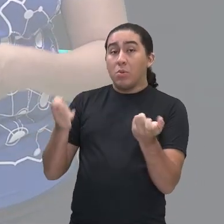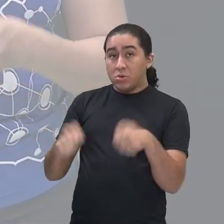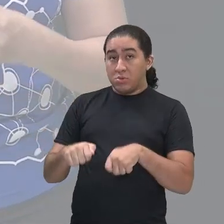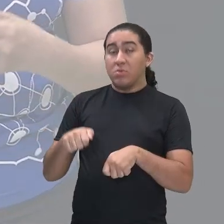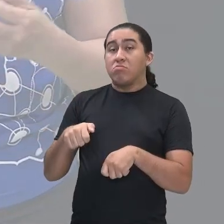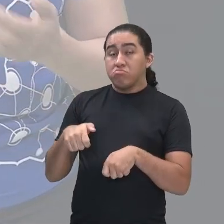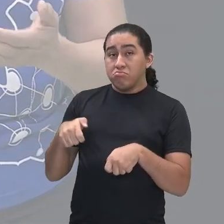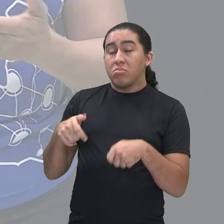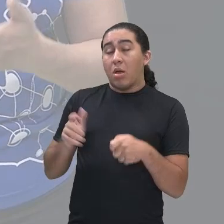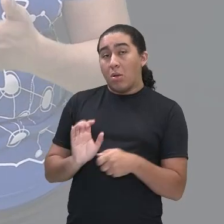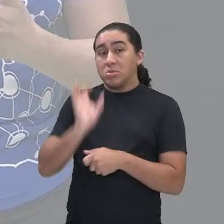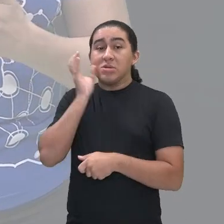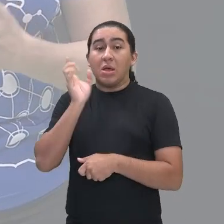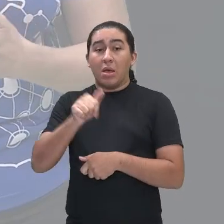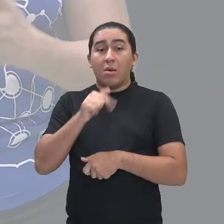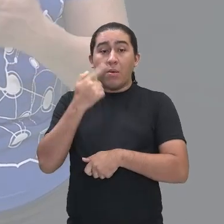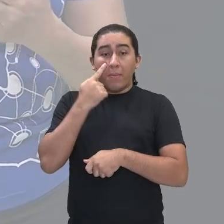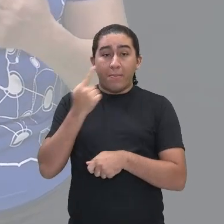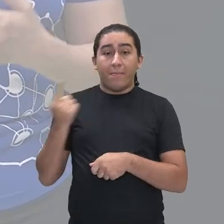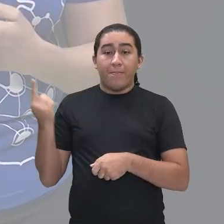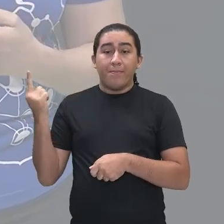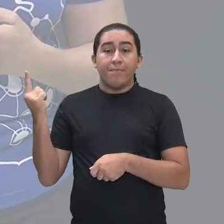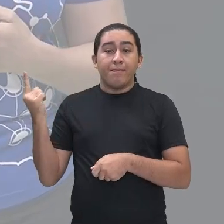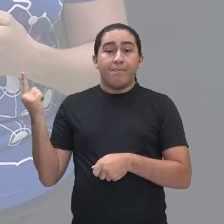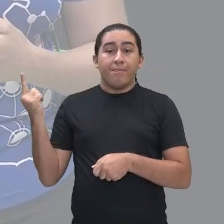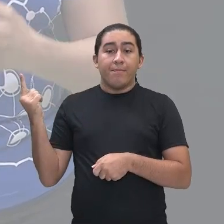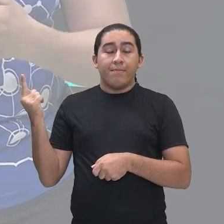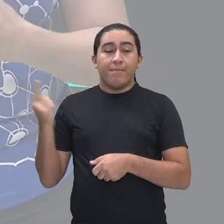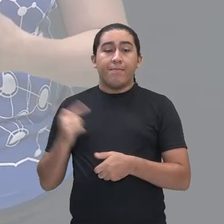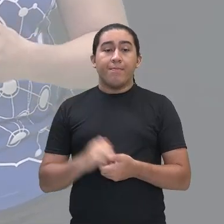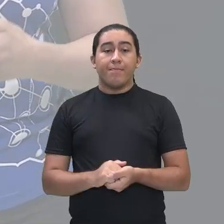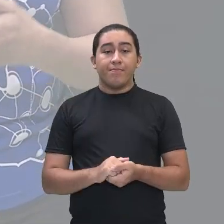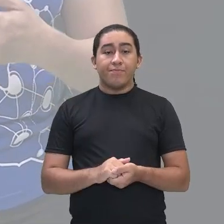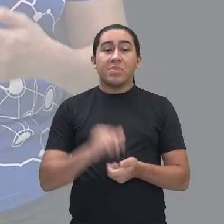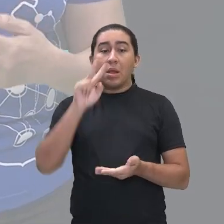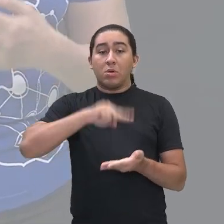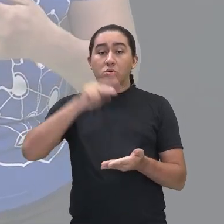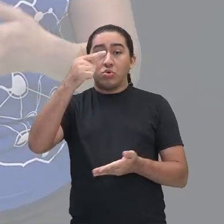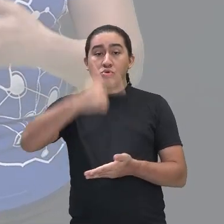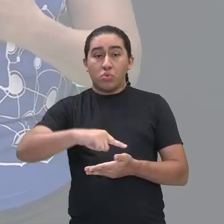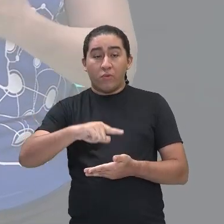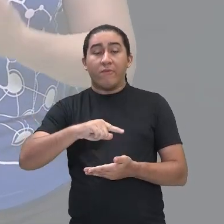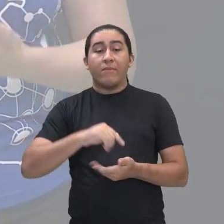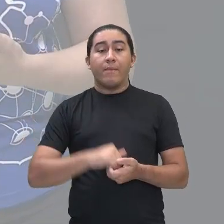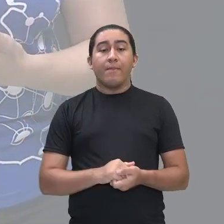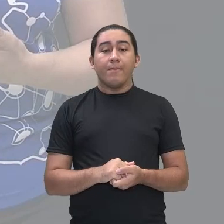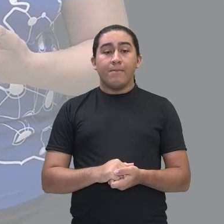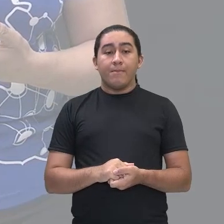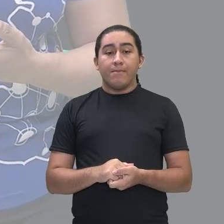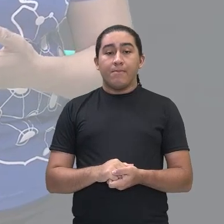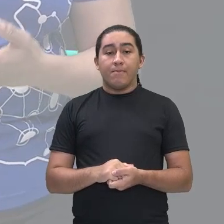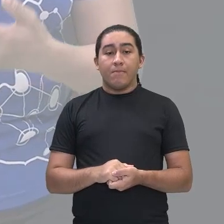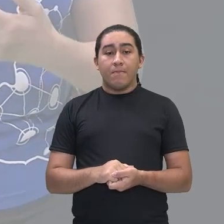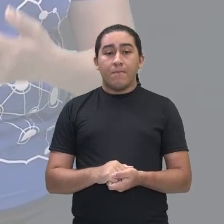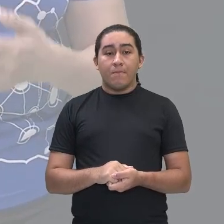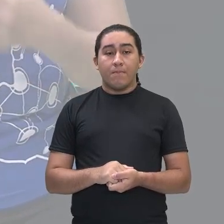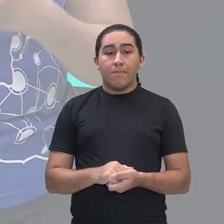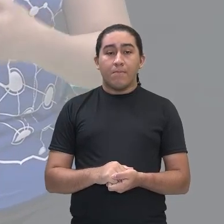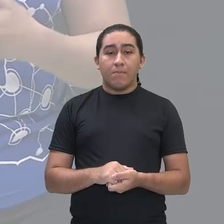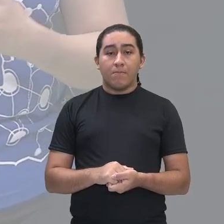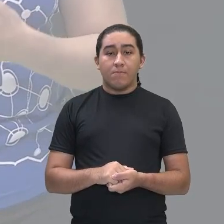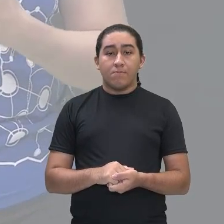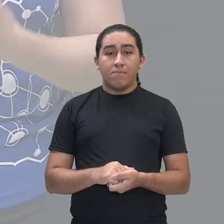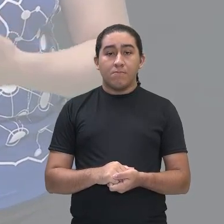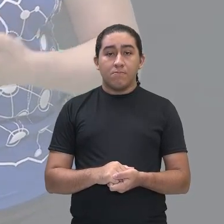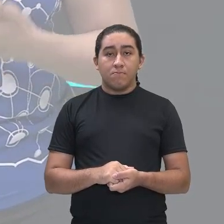realizada, que é que aquela alegria ainda está comigo e que a minha ternura não ficou na estrada, não ficou